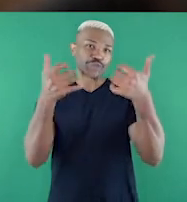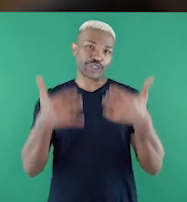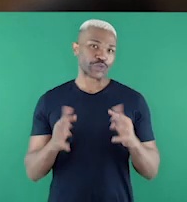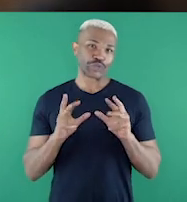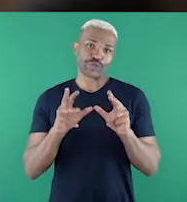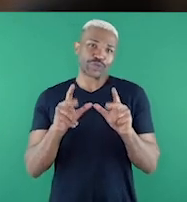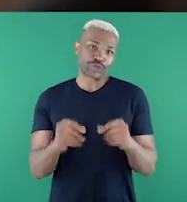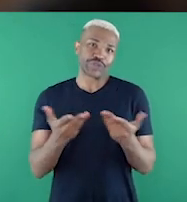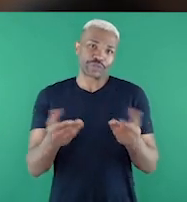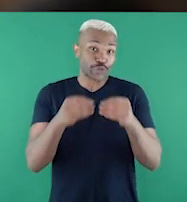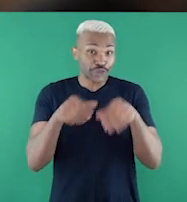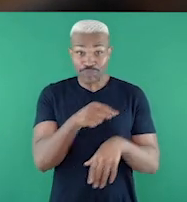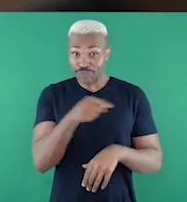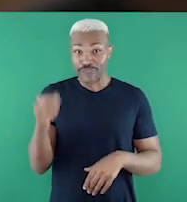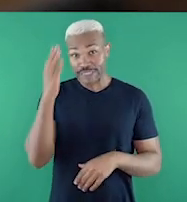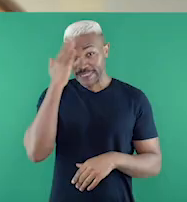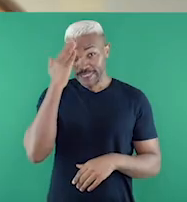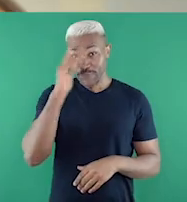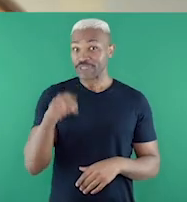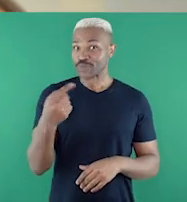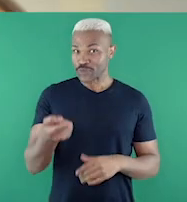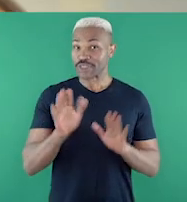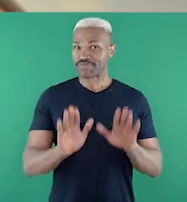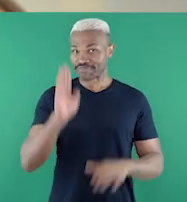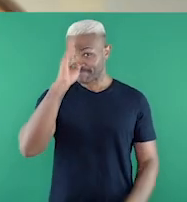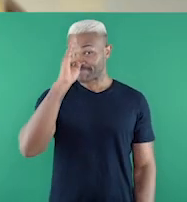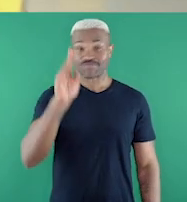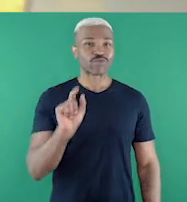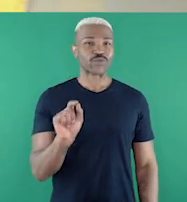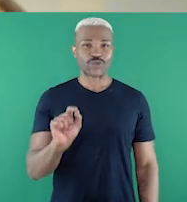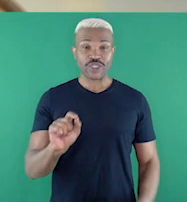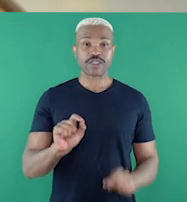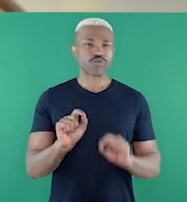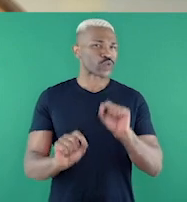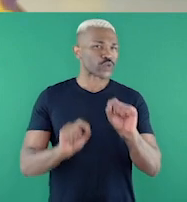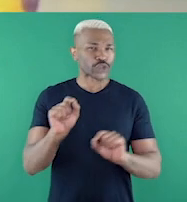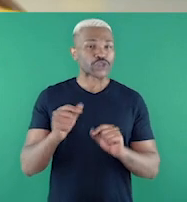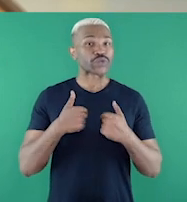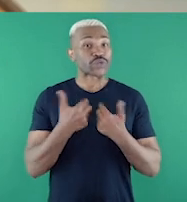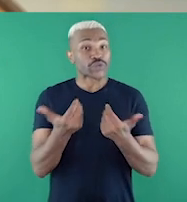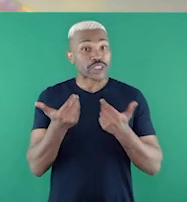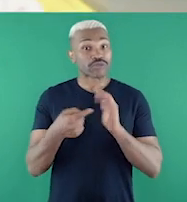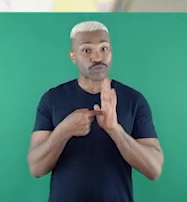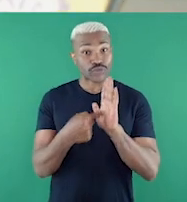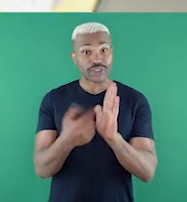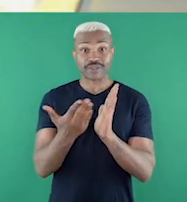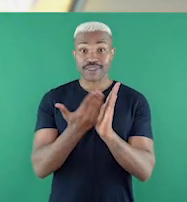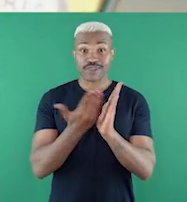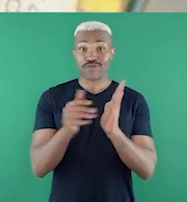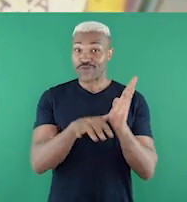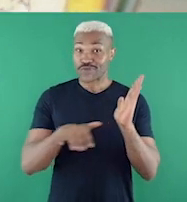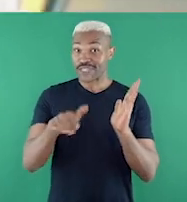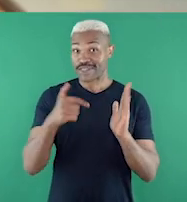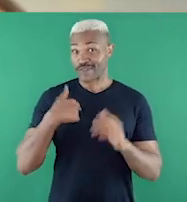não estragar aqui para vocês toda a história. Mas o principal motivo que eu gostaria de fazer essa indicação para vocês, além de